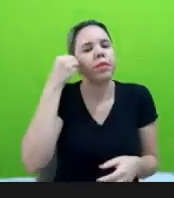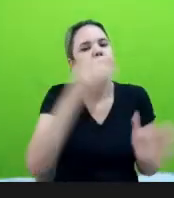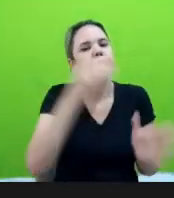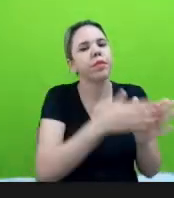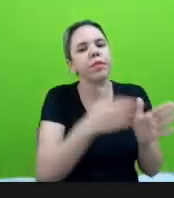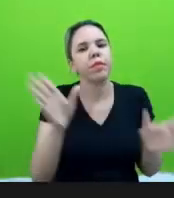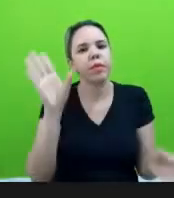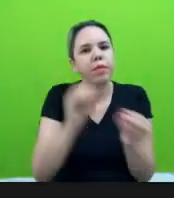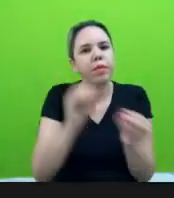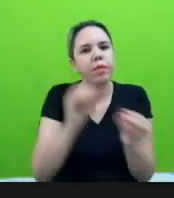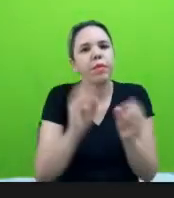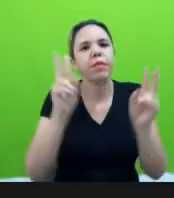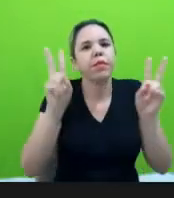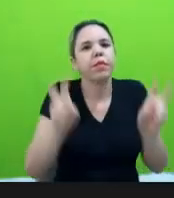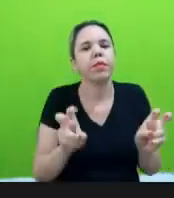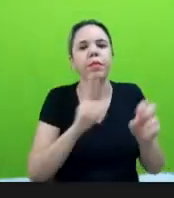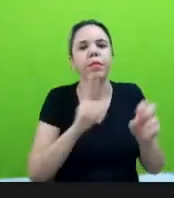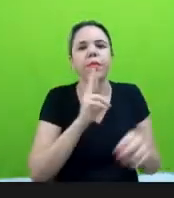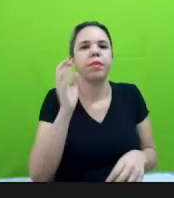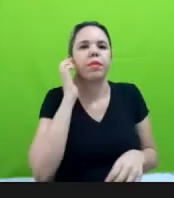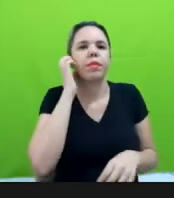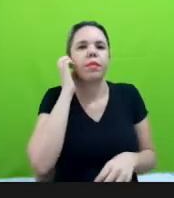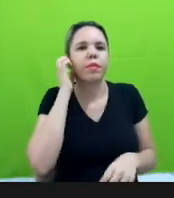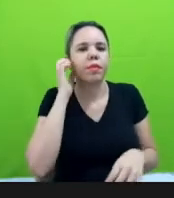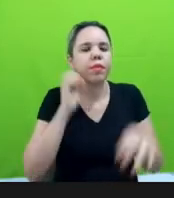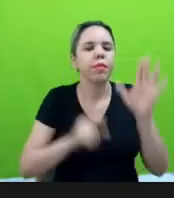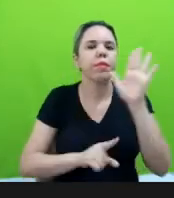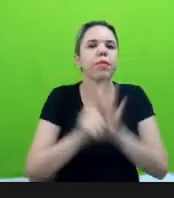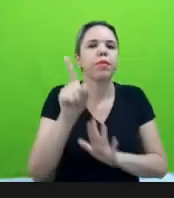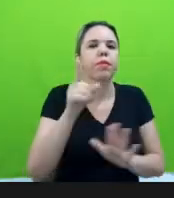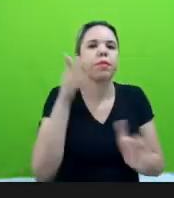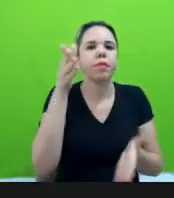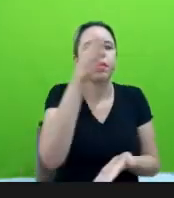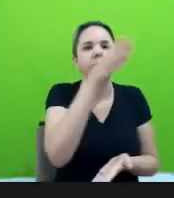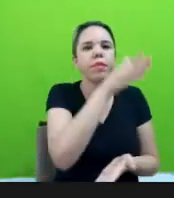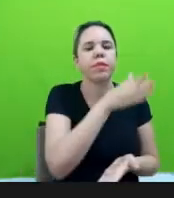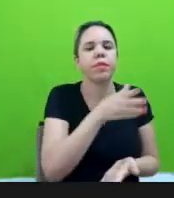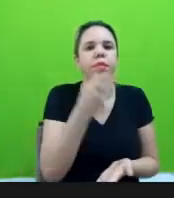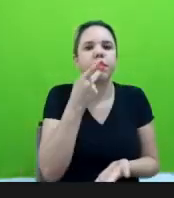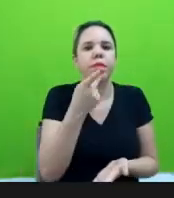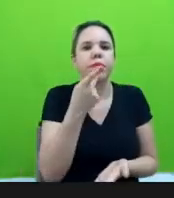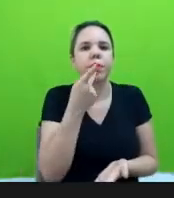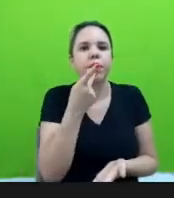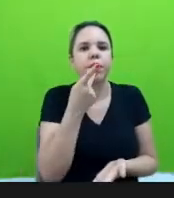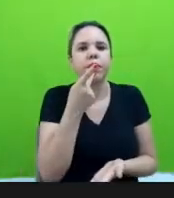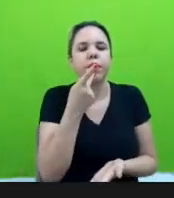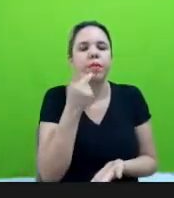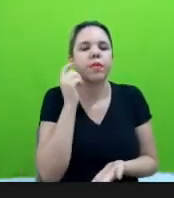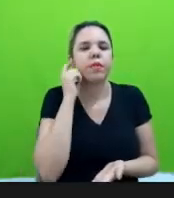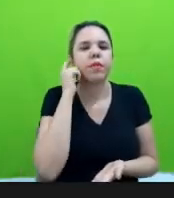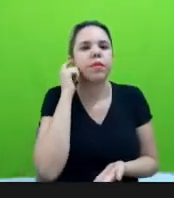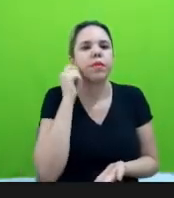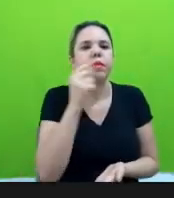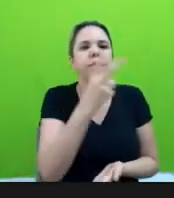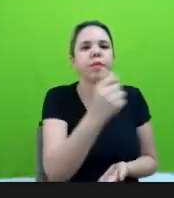em relação ao que responde quando a gente faz pergunta. Em muitos lugares, quando a gente fala mais 50%, são mais de 2.700 municípios,